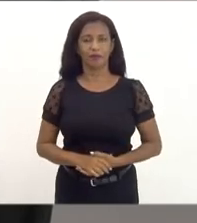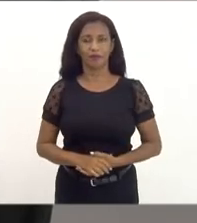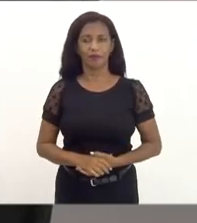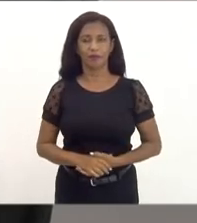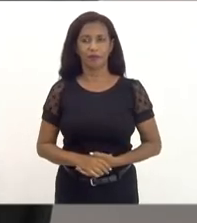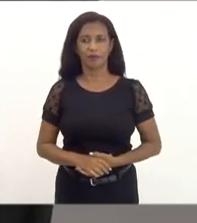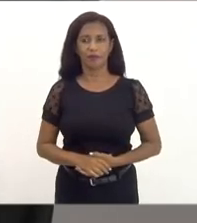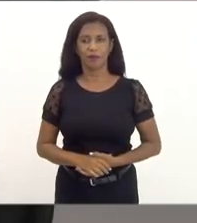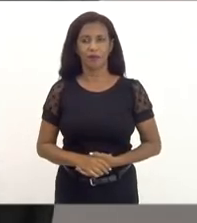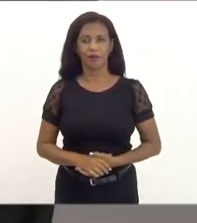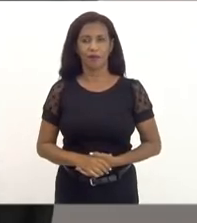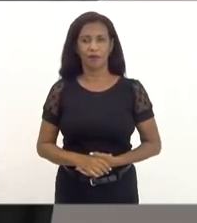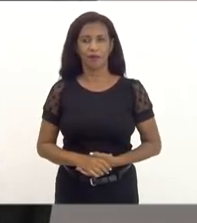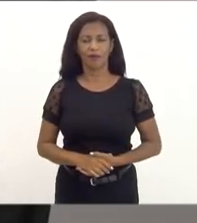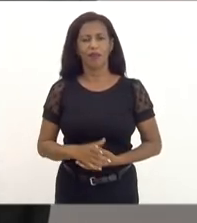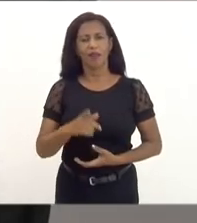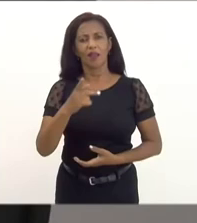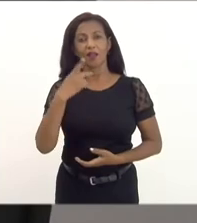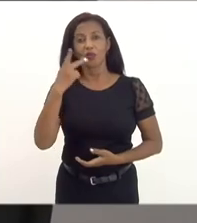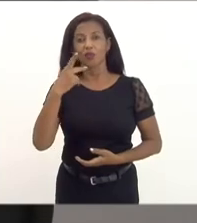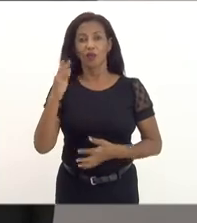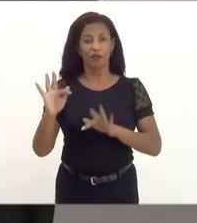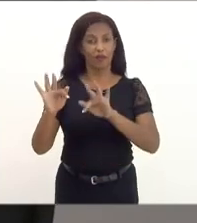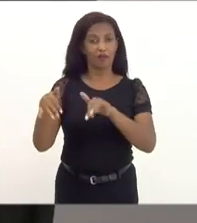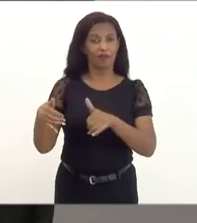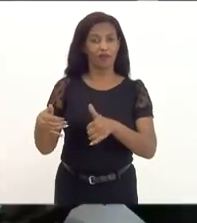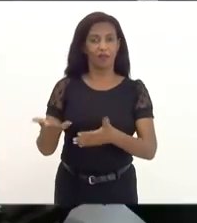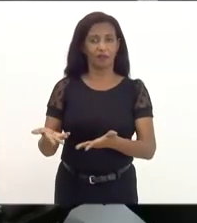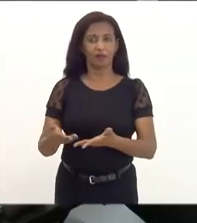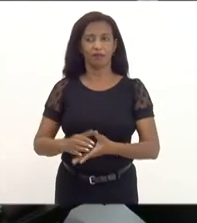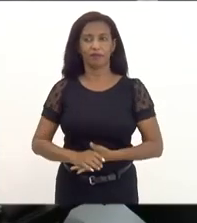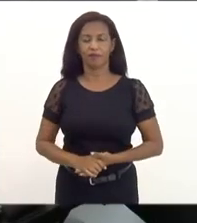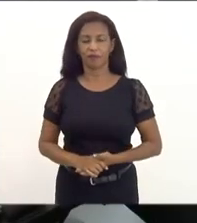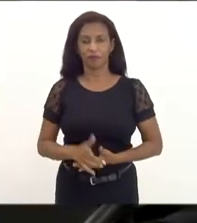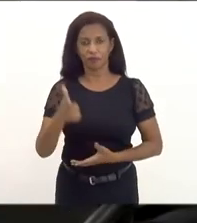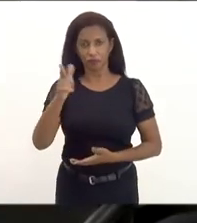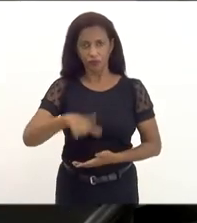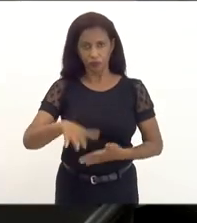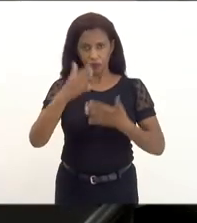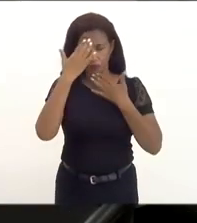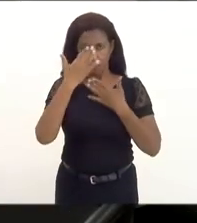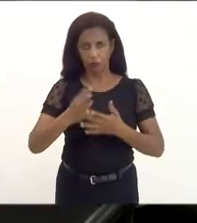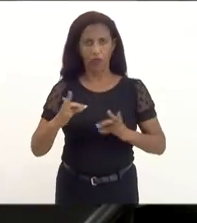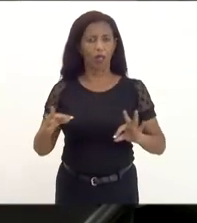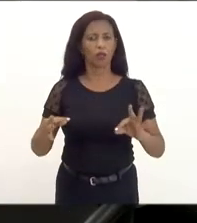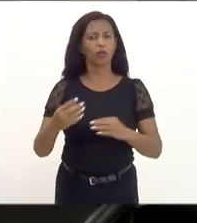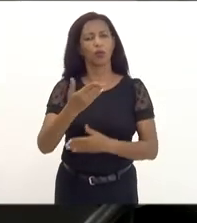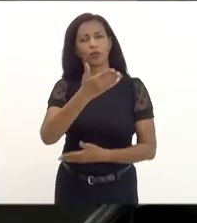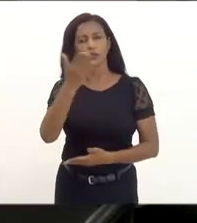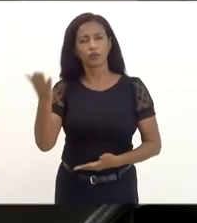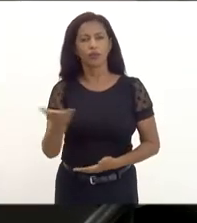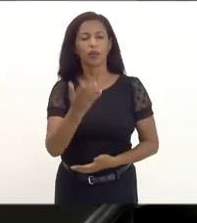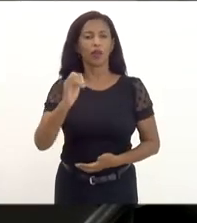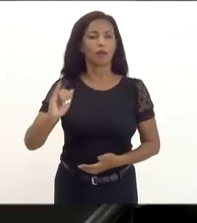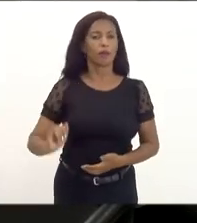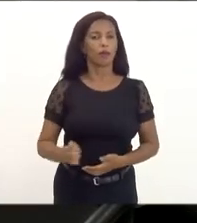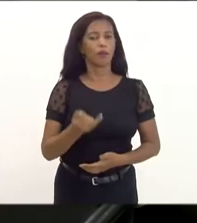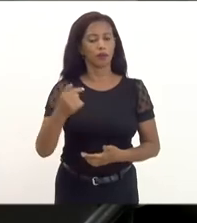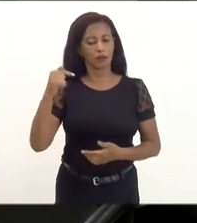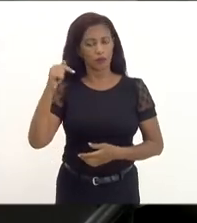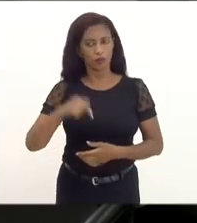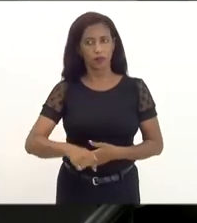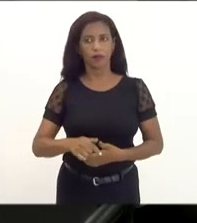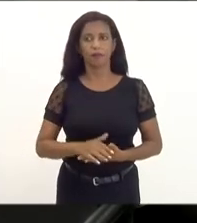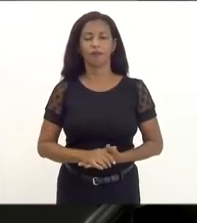O que é ir passa a palavra para suas considerações finais mais uma vez eu agradeço a todos os senhores essa oportunidade de estar